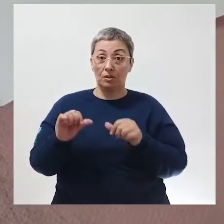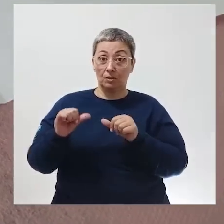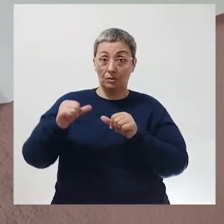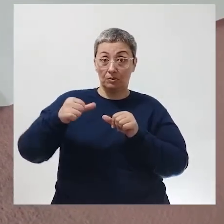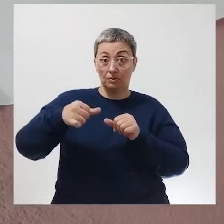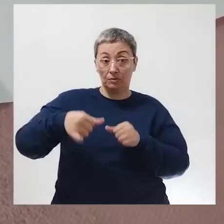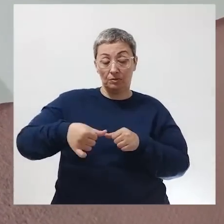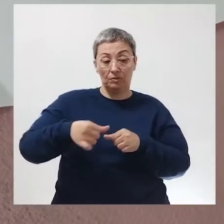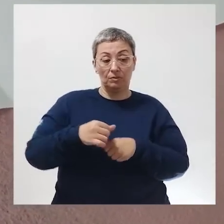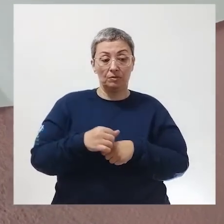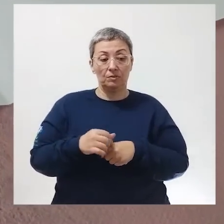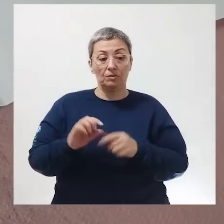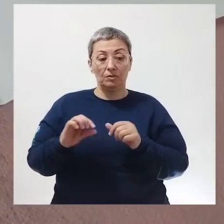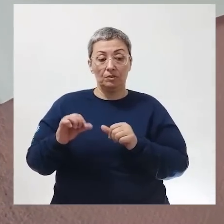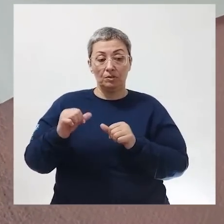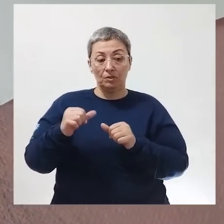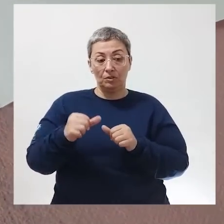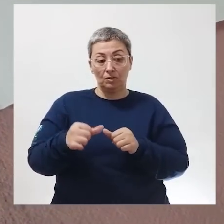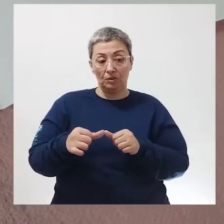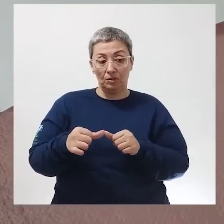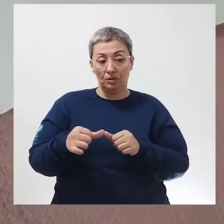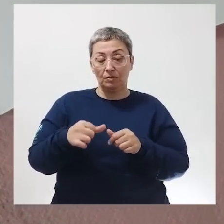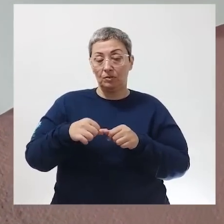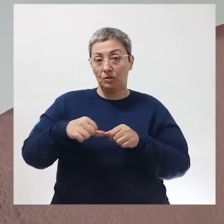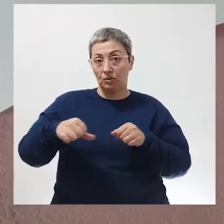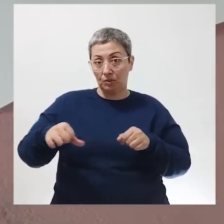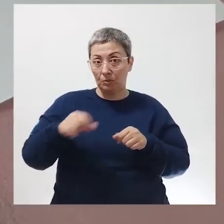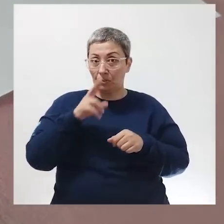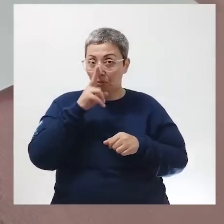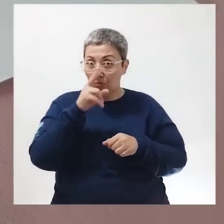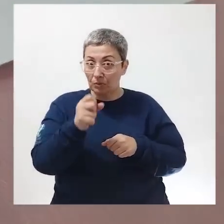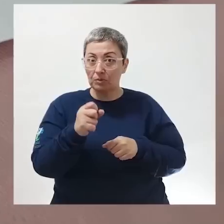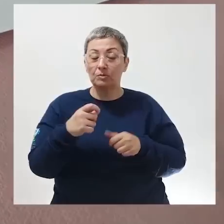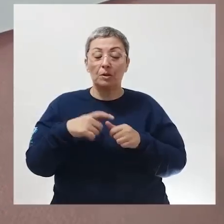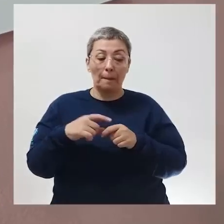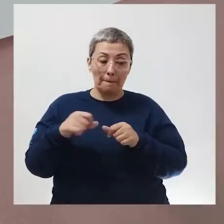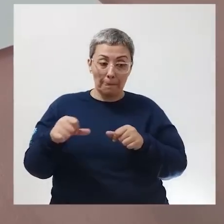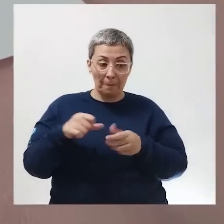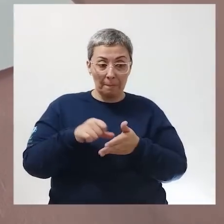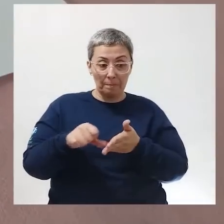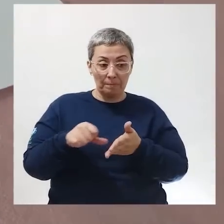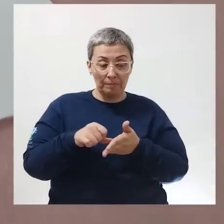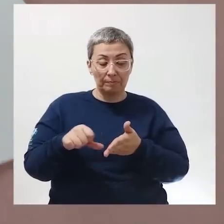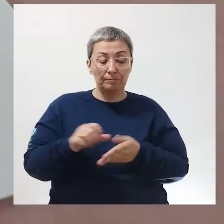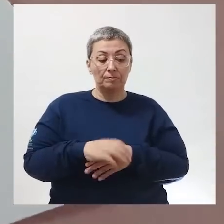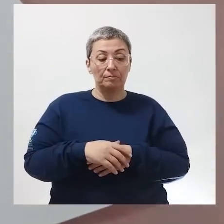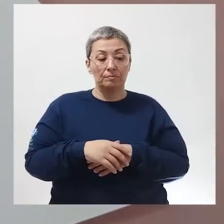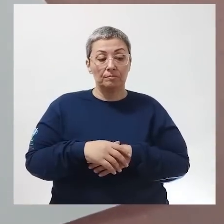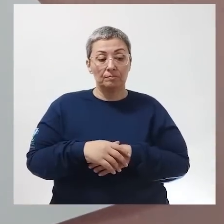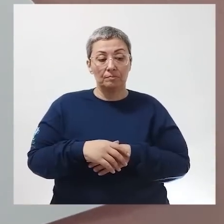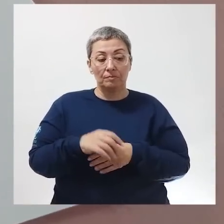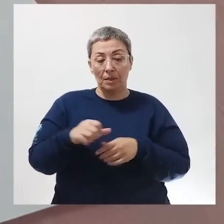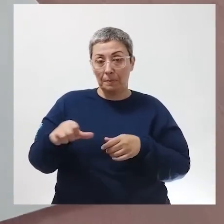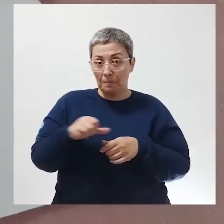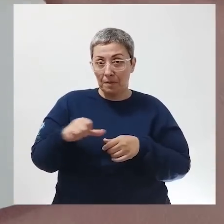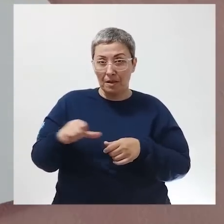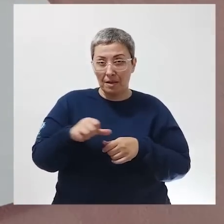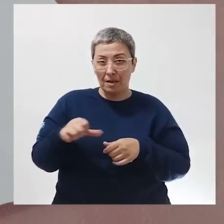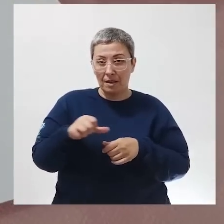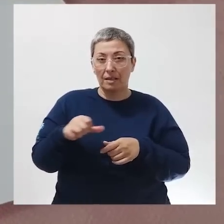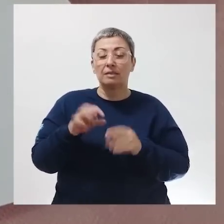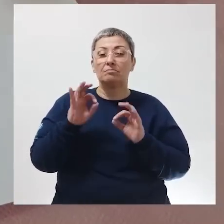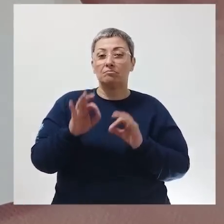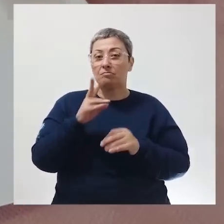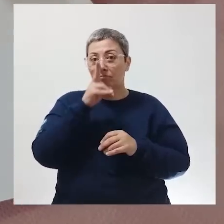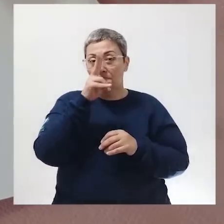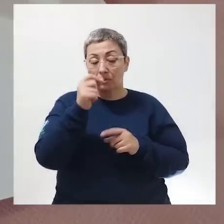certo? Agora, aqui nessa pontinha aqui, gente, dobrar bem, ó, marca aqui, ó, dobrar bem,